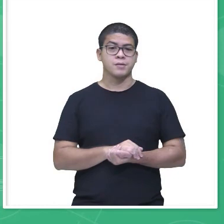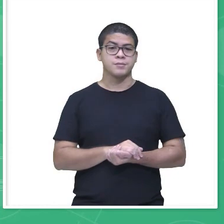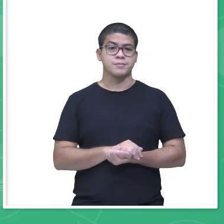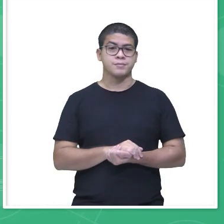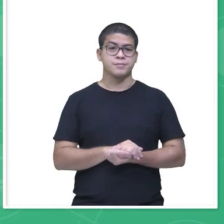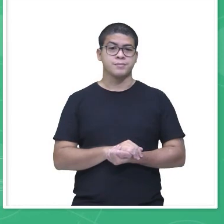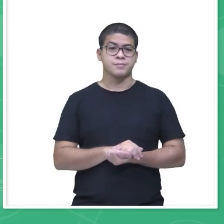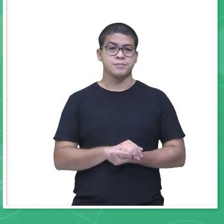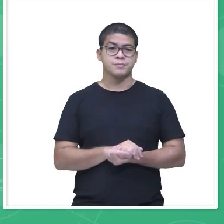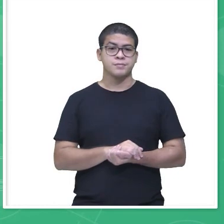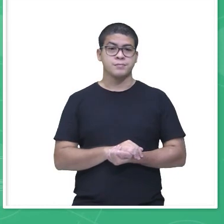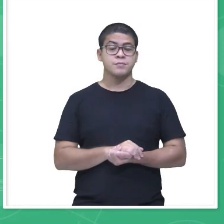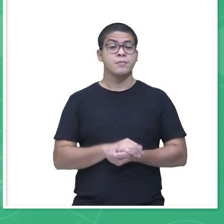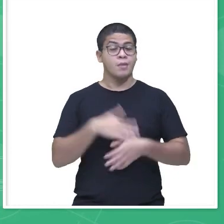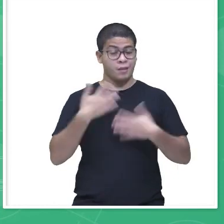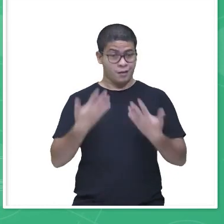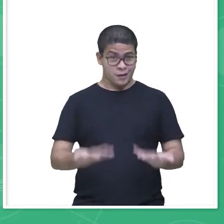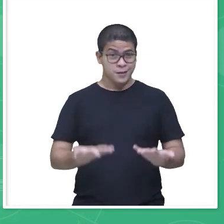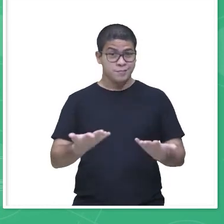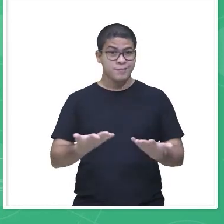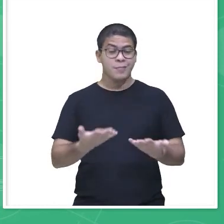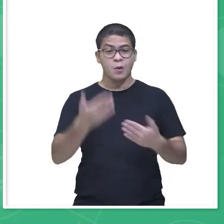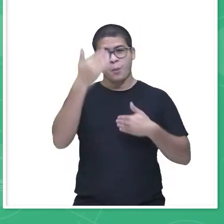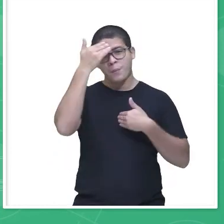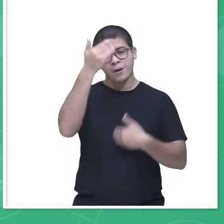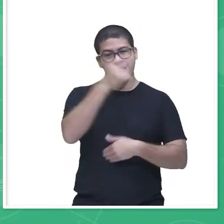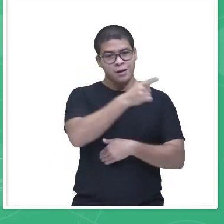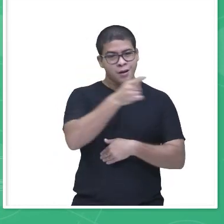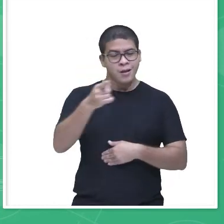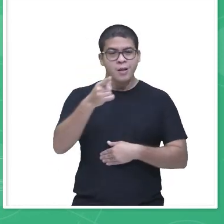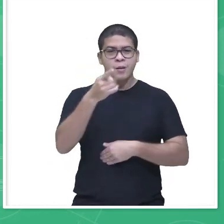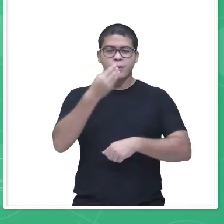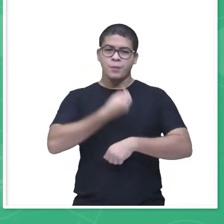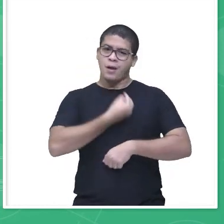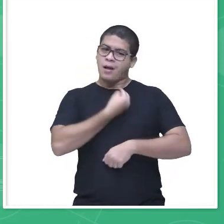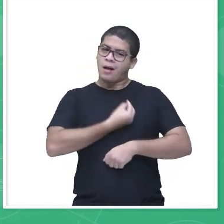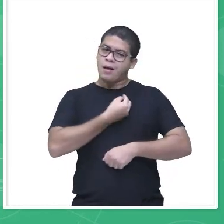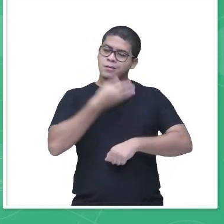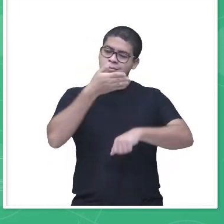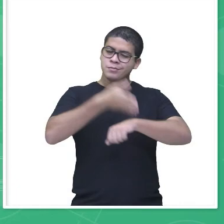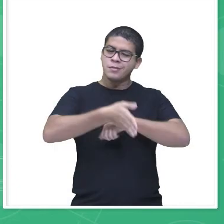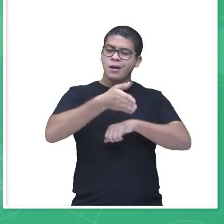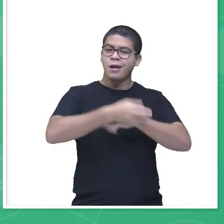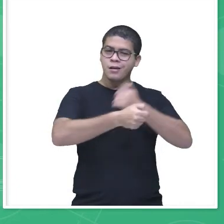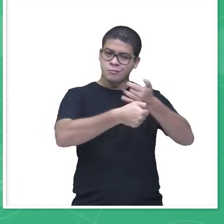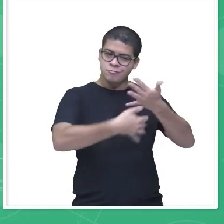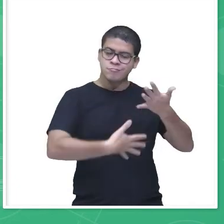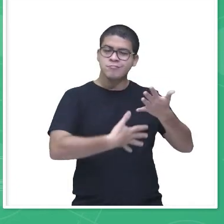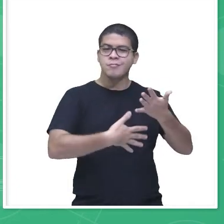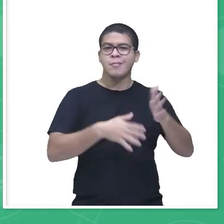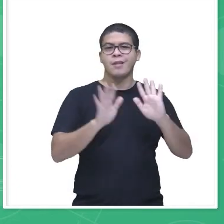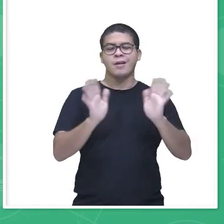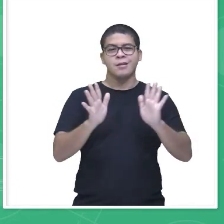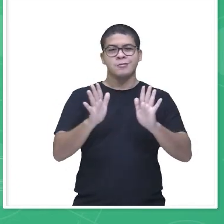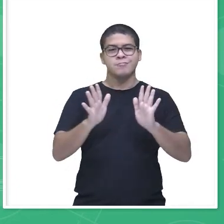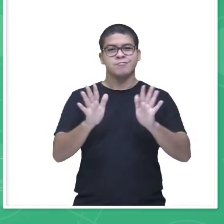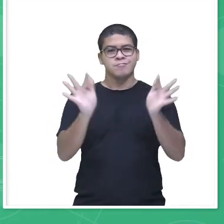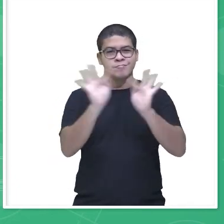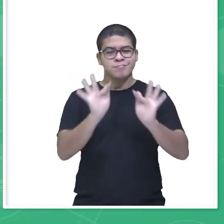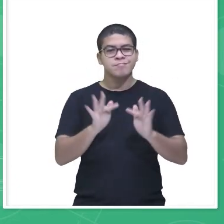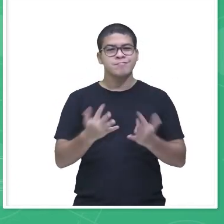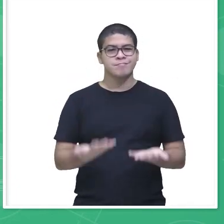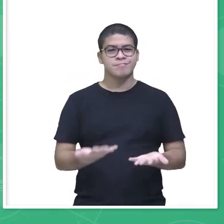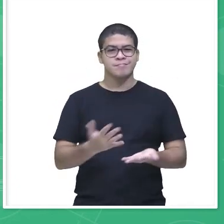cuidando corretamente, tá bom? Então, obrigado pela presença e pela participação de todos vocês e desejo a todos bons estudos.